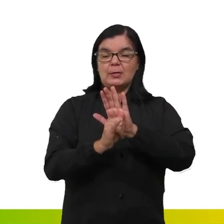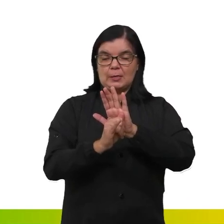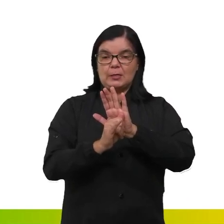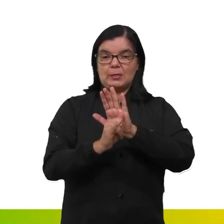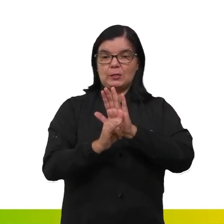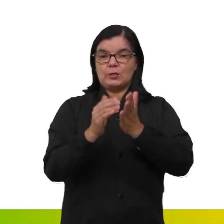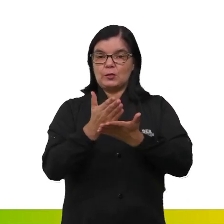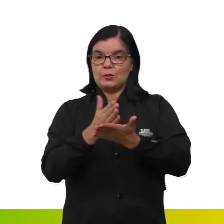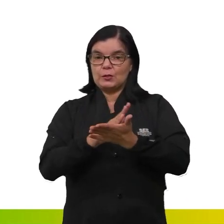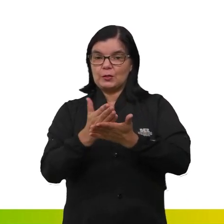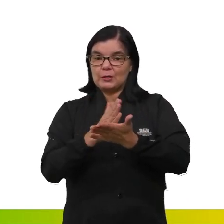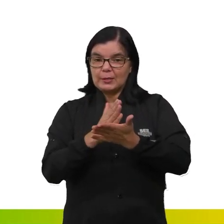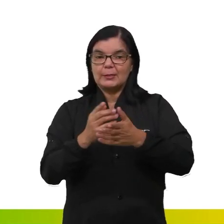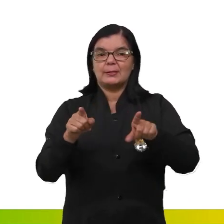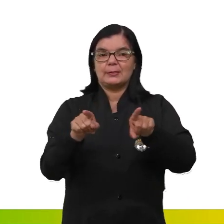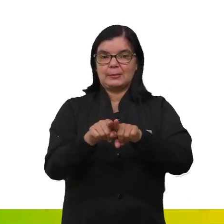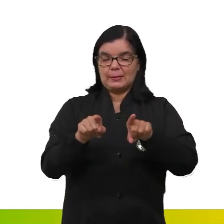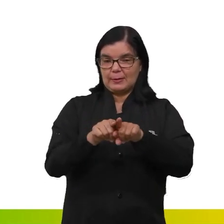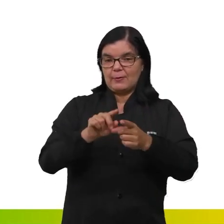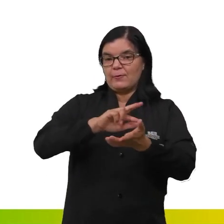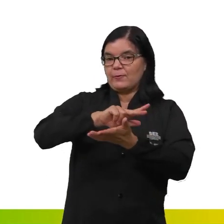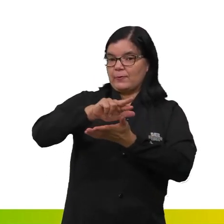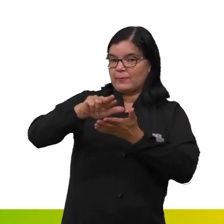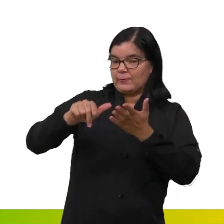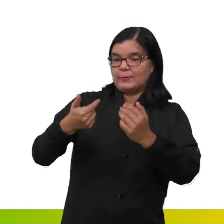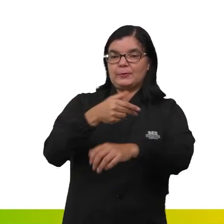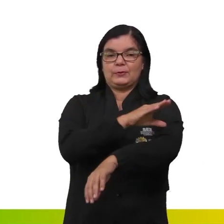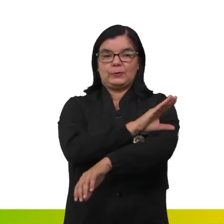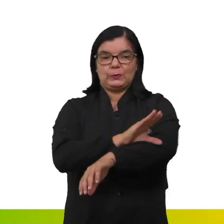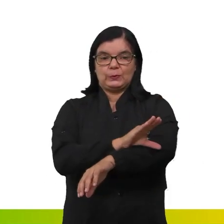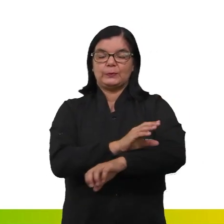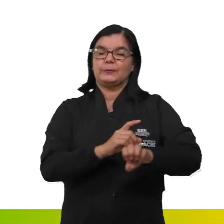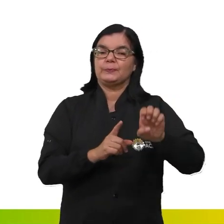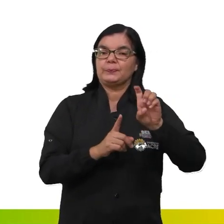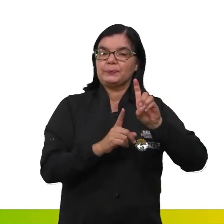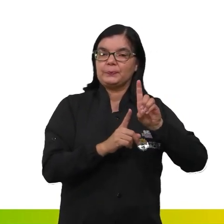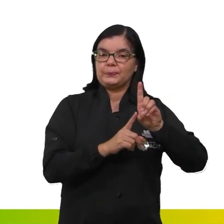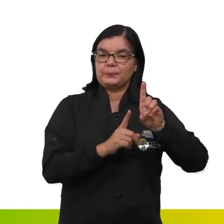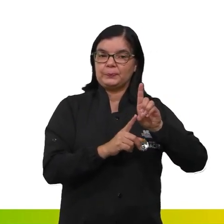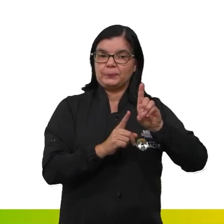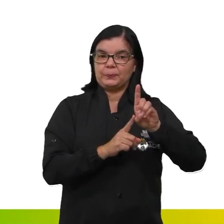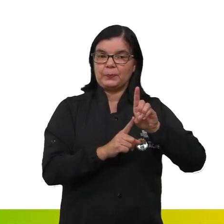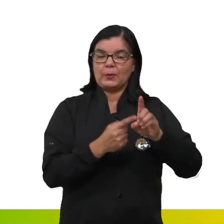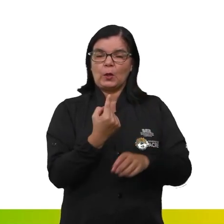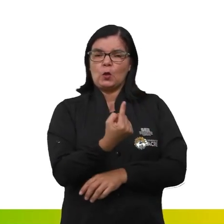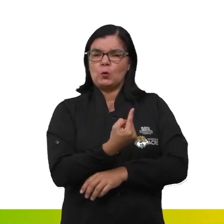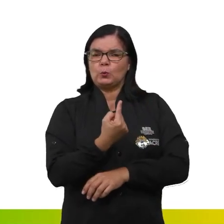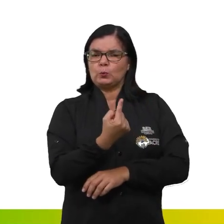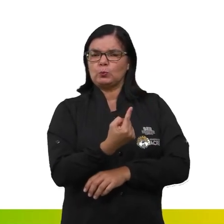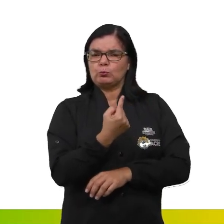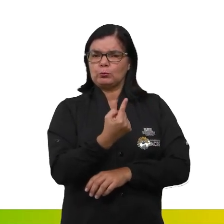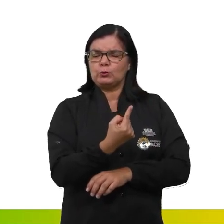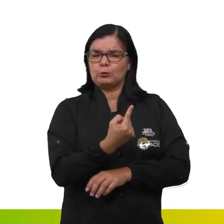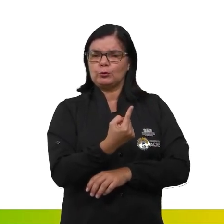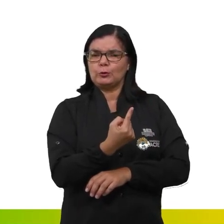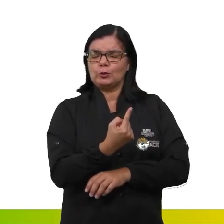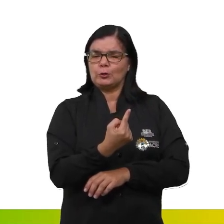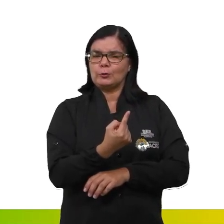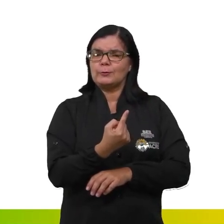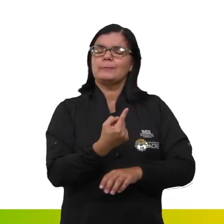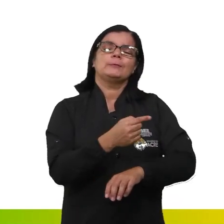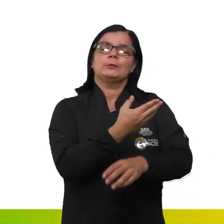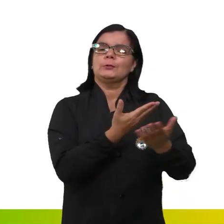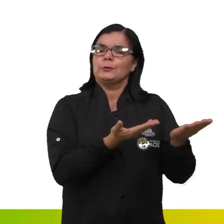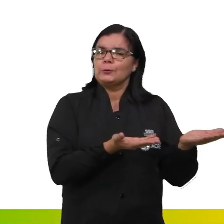e multifacetadas. Letra D. O isolamento dos jovens em movimentos